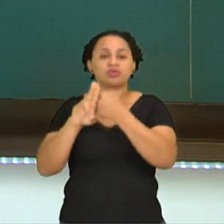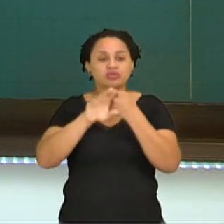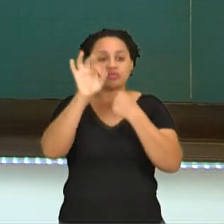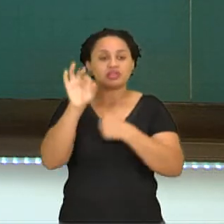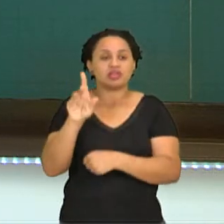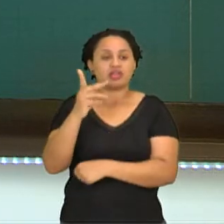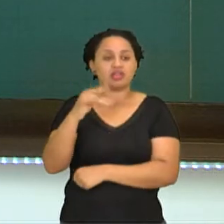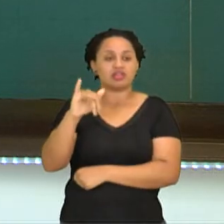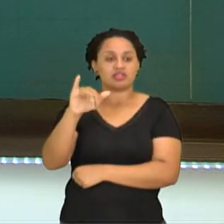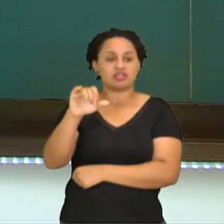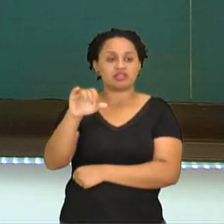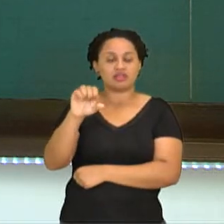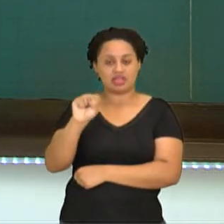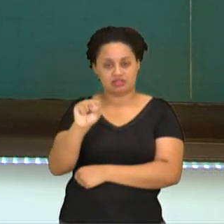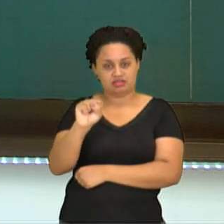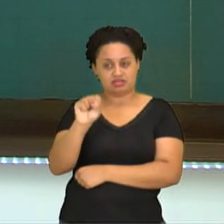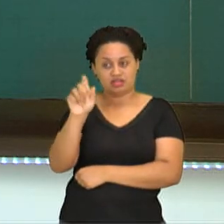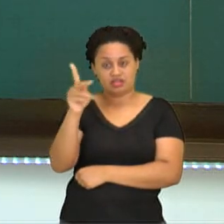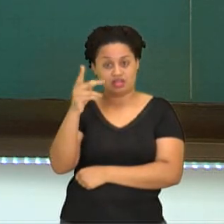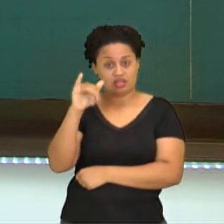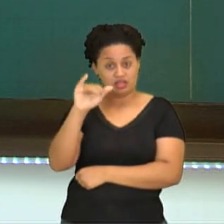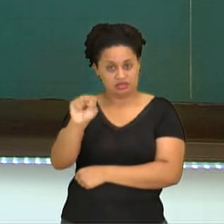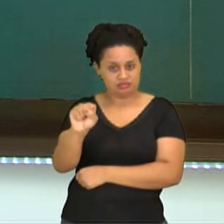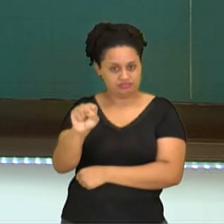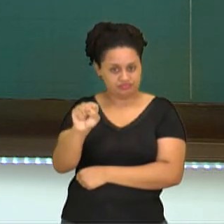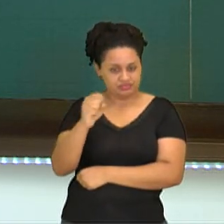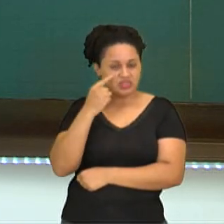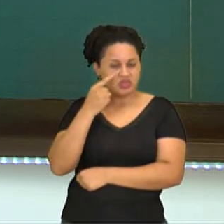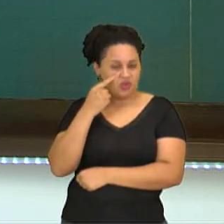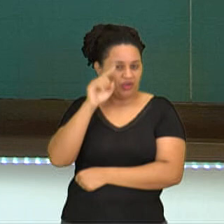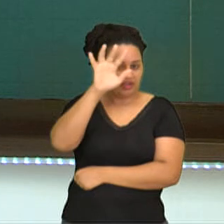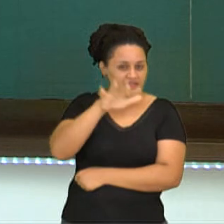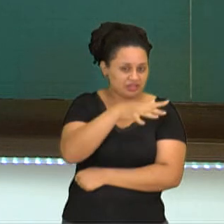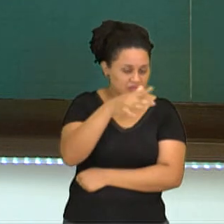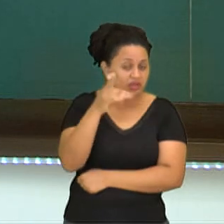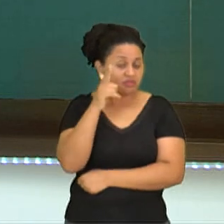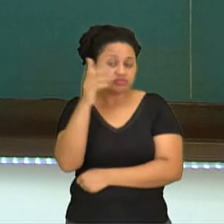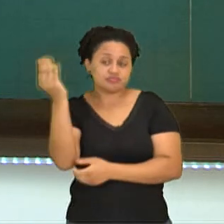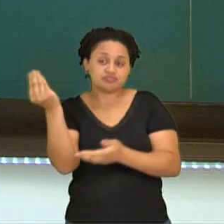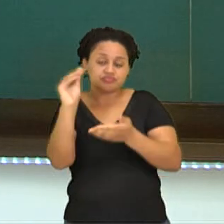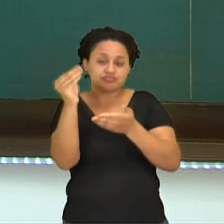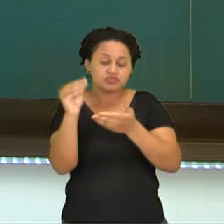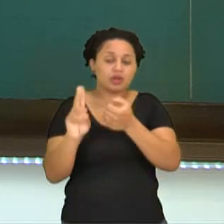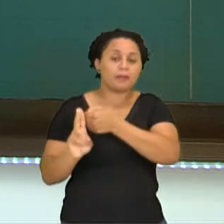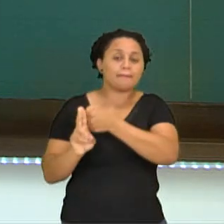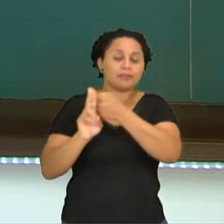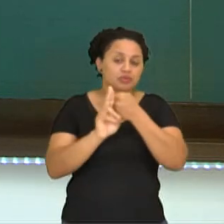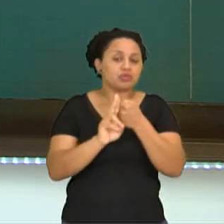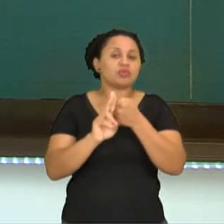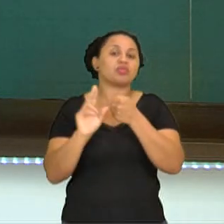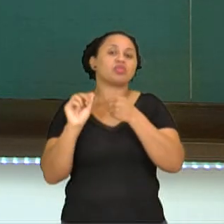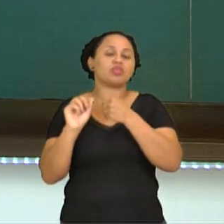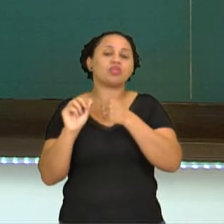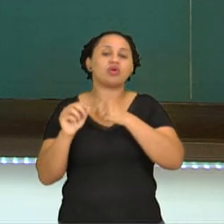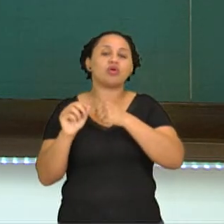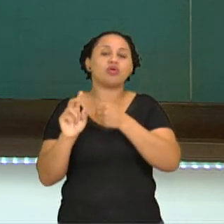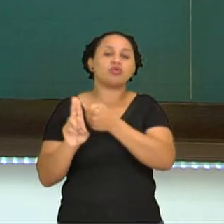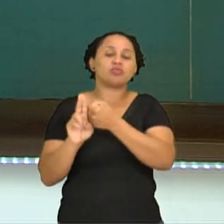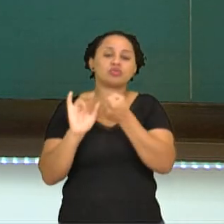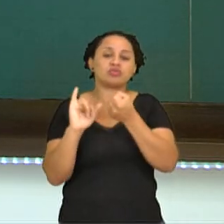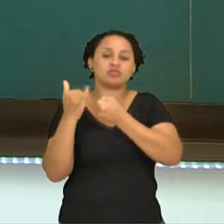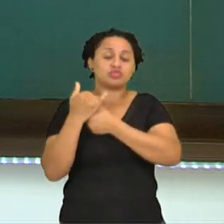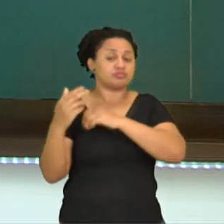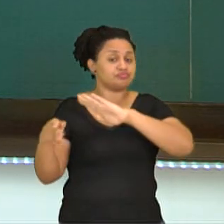shirt is orange, ok? Vocês olharam lá na tabelinha e colocaram o pronome possessivo, o adjetivo